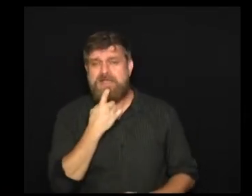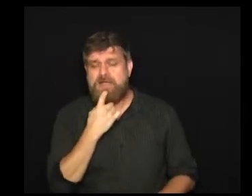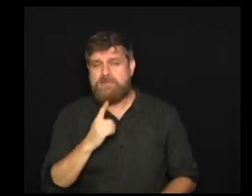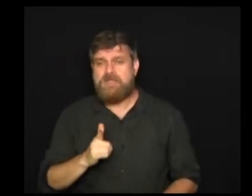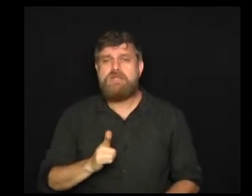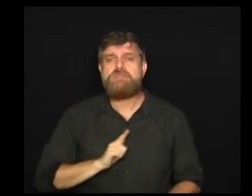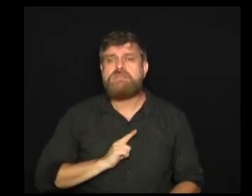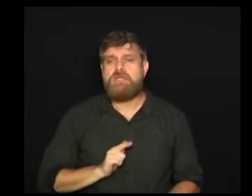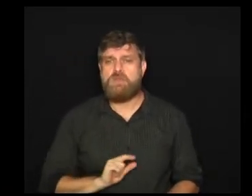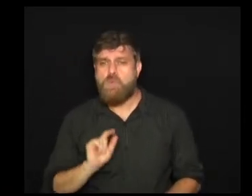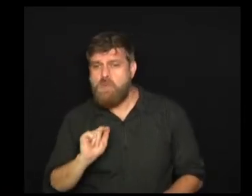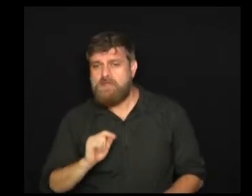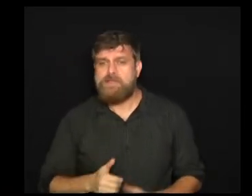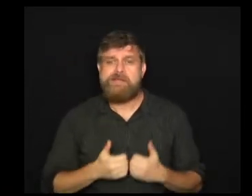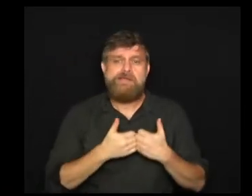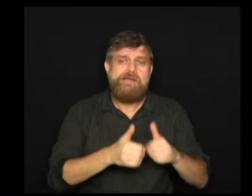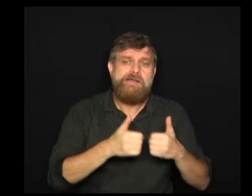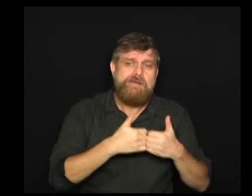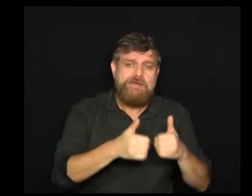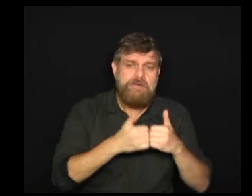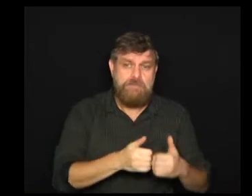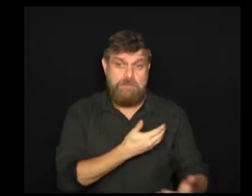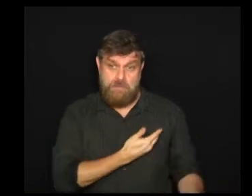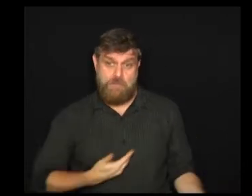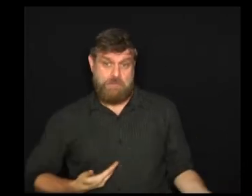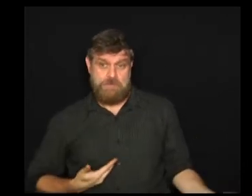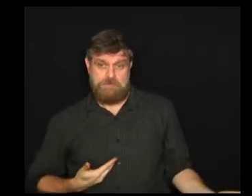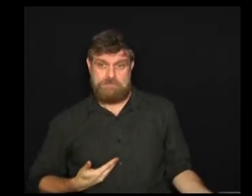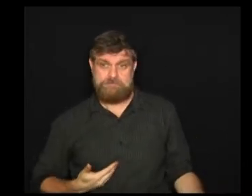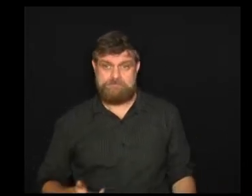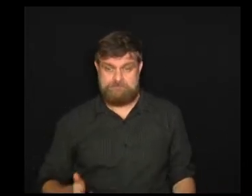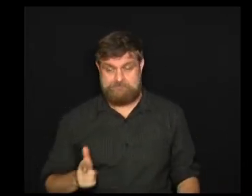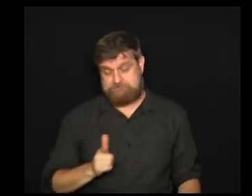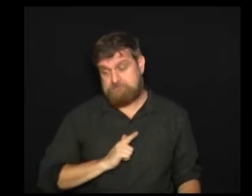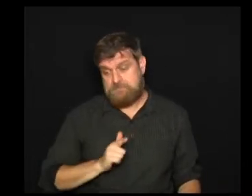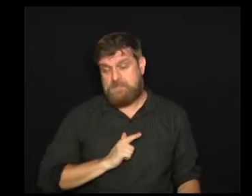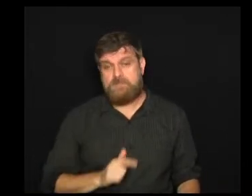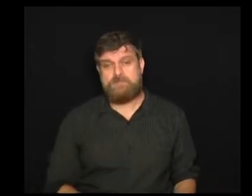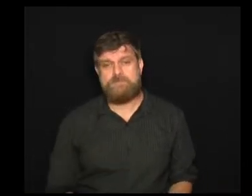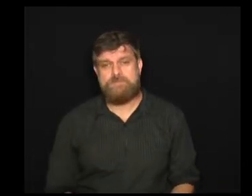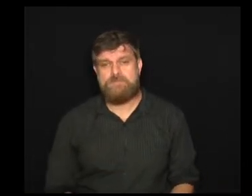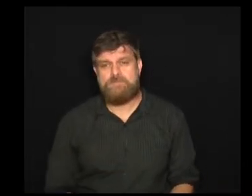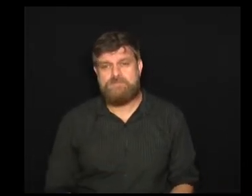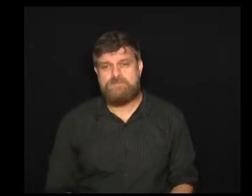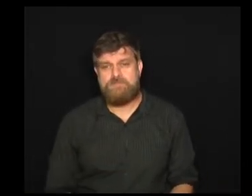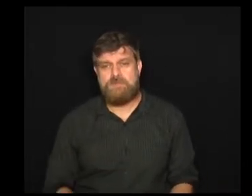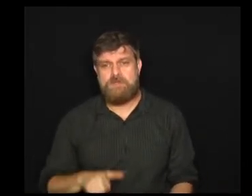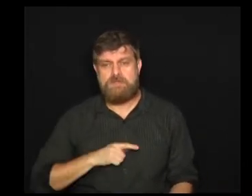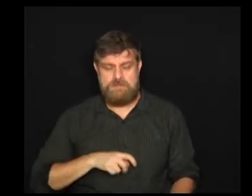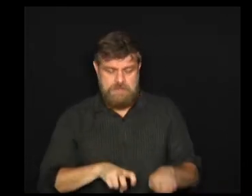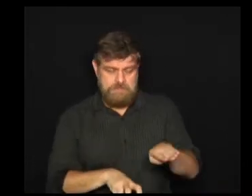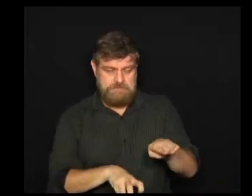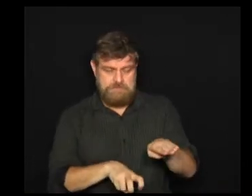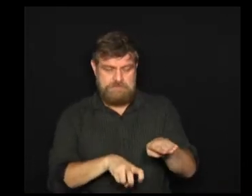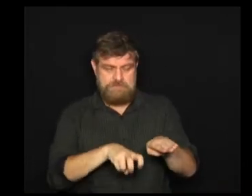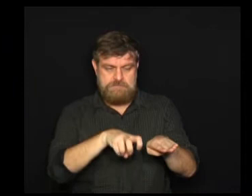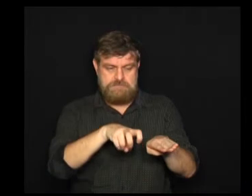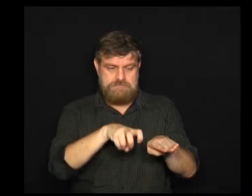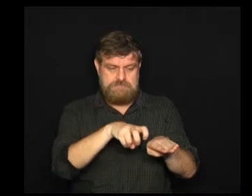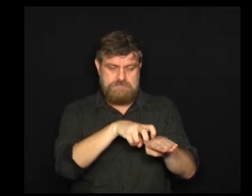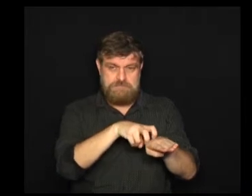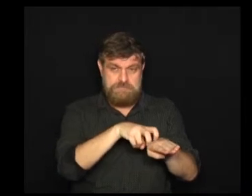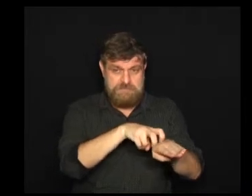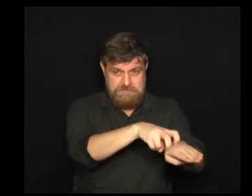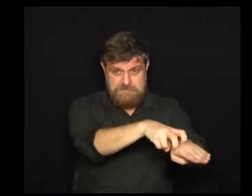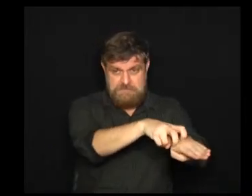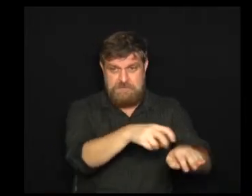nós temos o transporte público, né, o ônibus urbano, que tem os elevadores, né, que